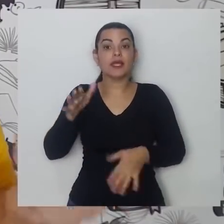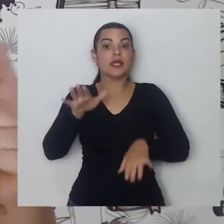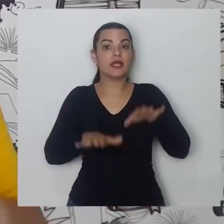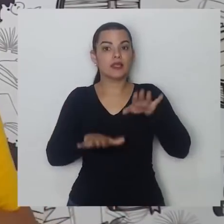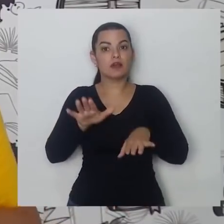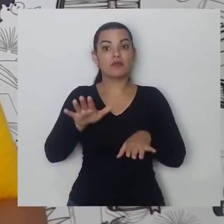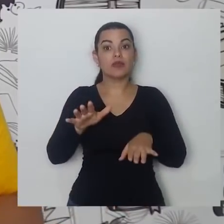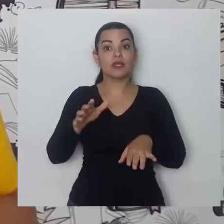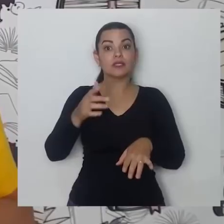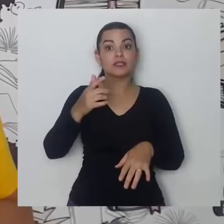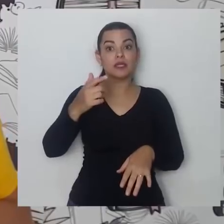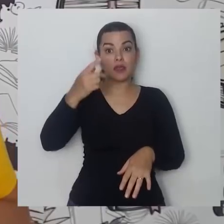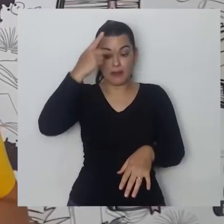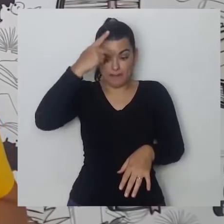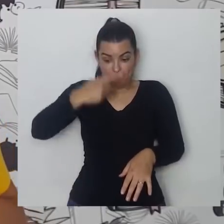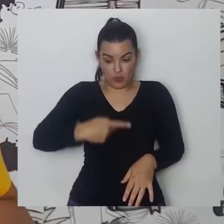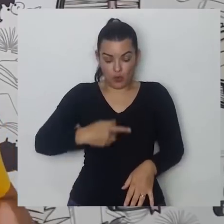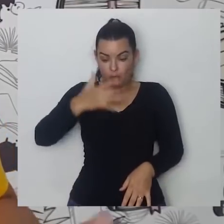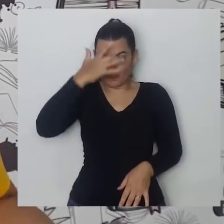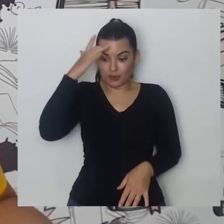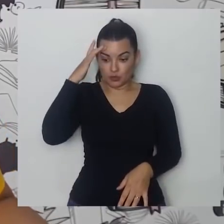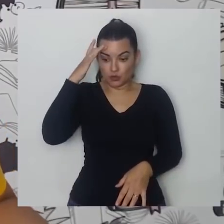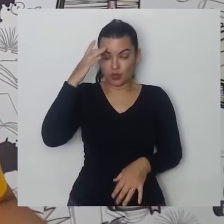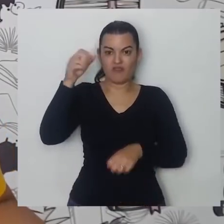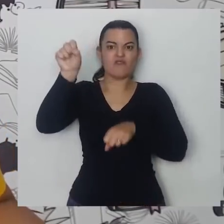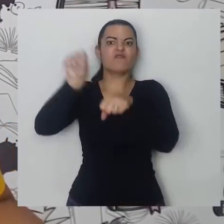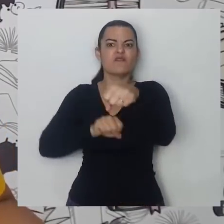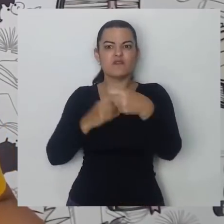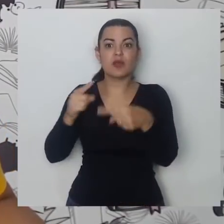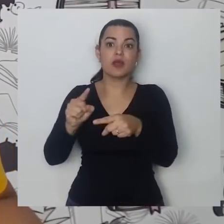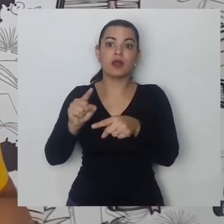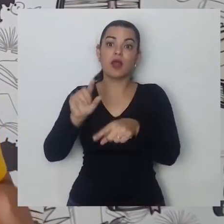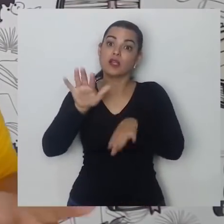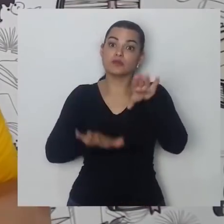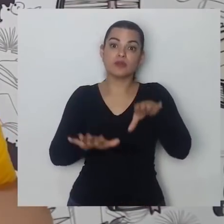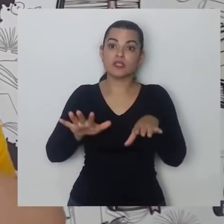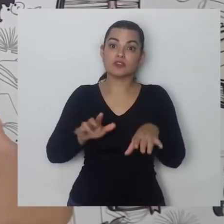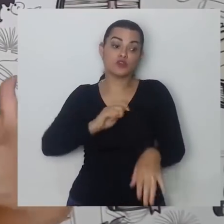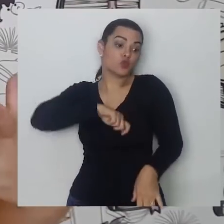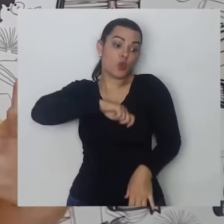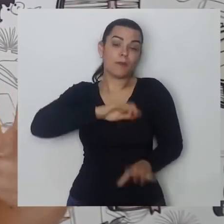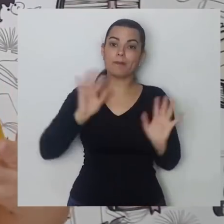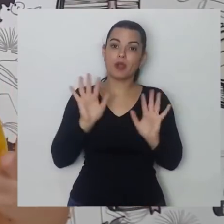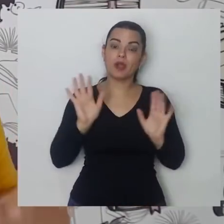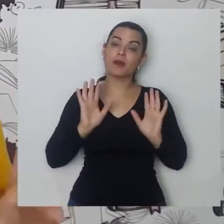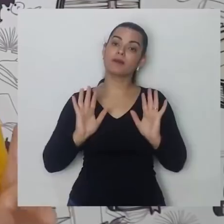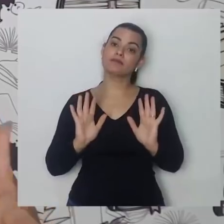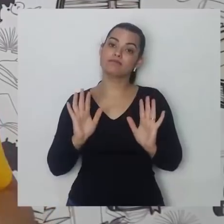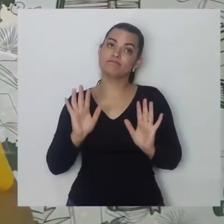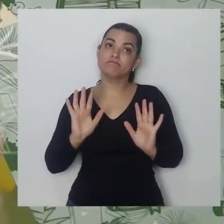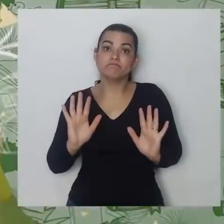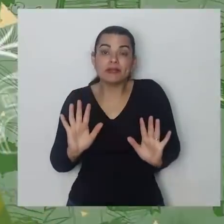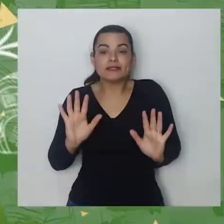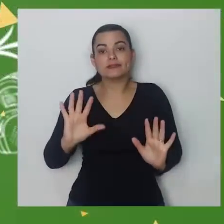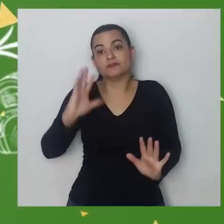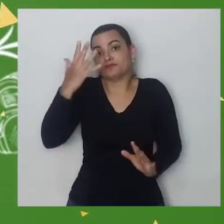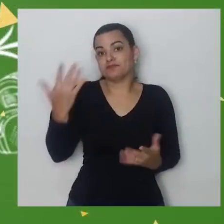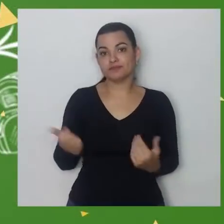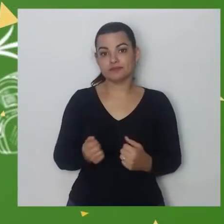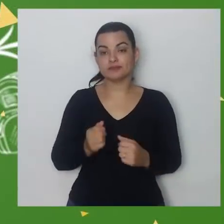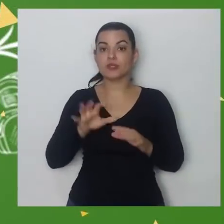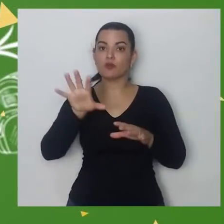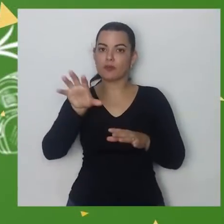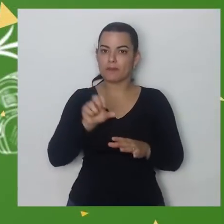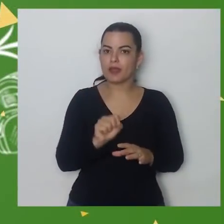possa ser violento sem intenção, mas sendo violentos. Então, você vai pegar uma situação, você vai